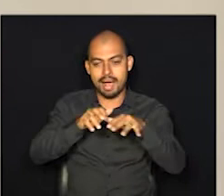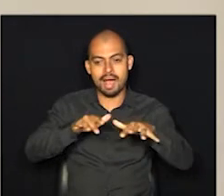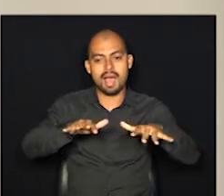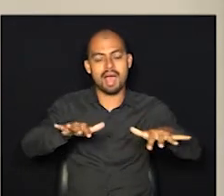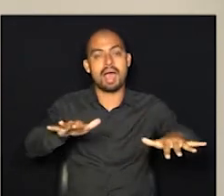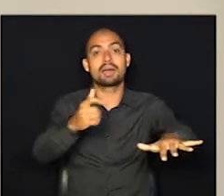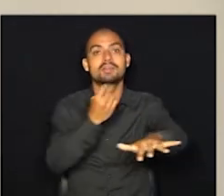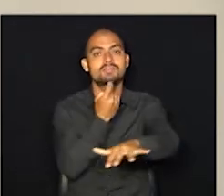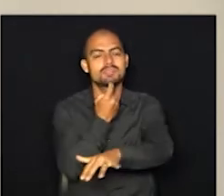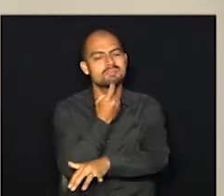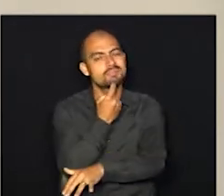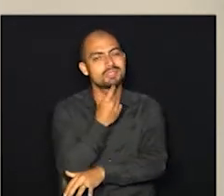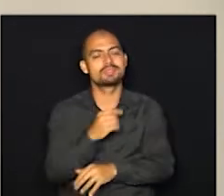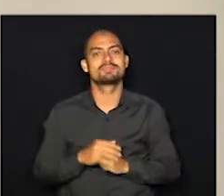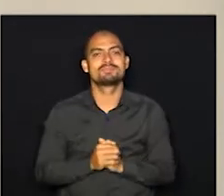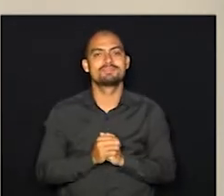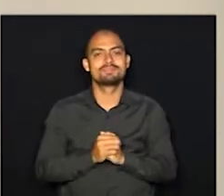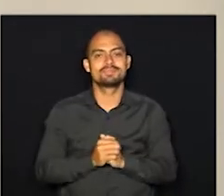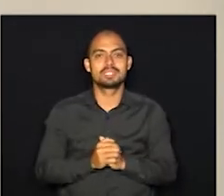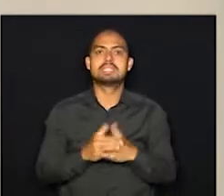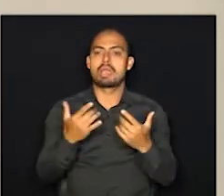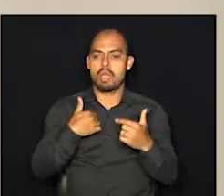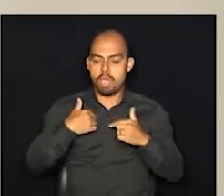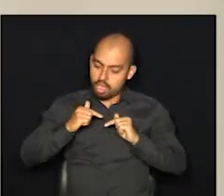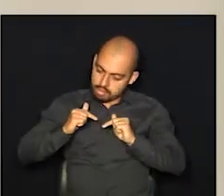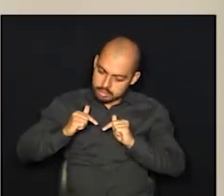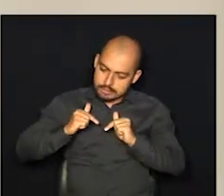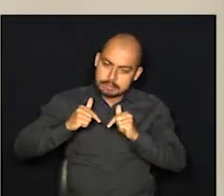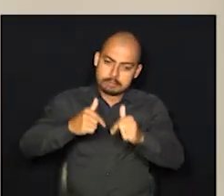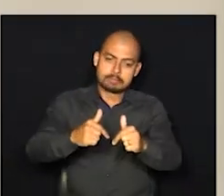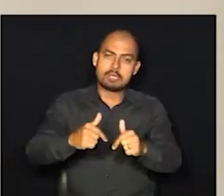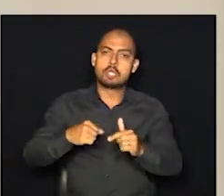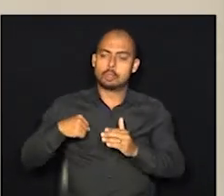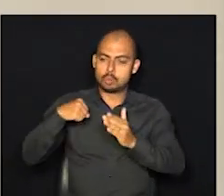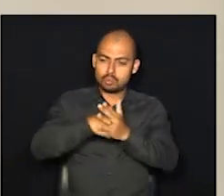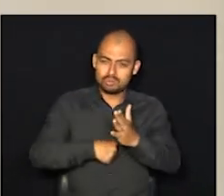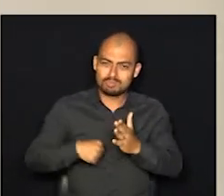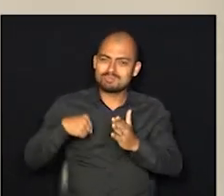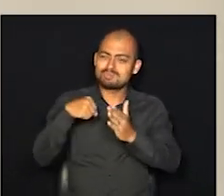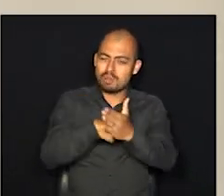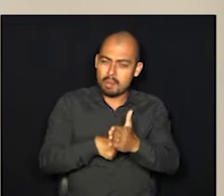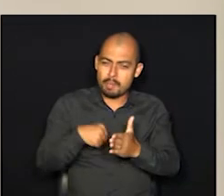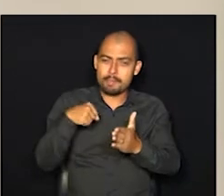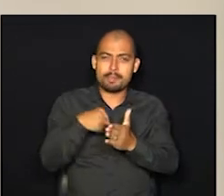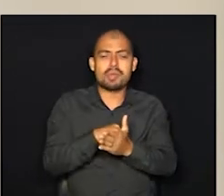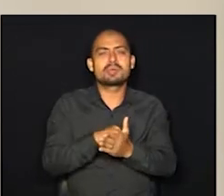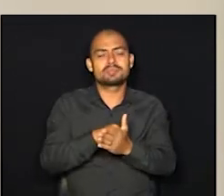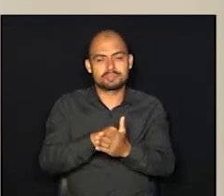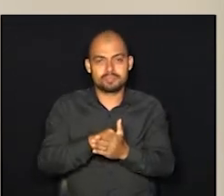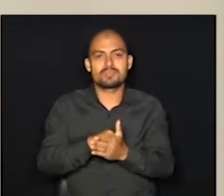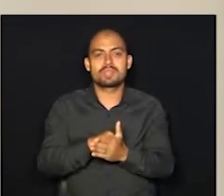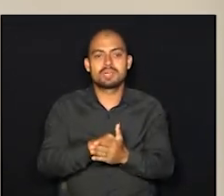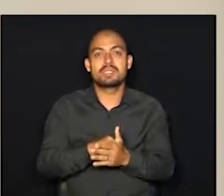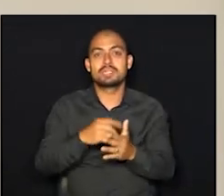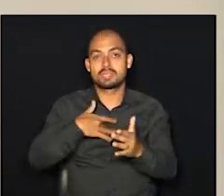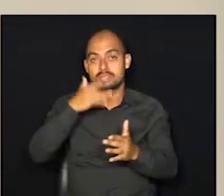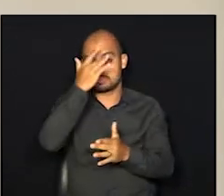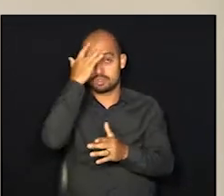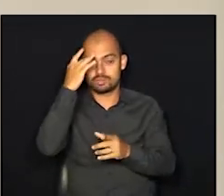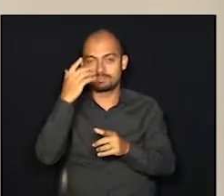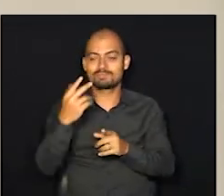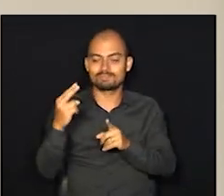Campinas inteiro, e isso foi fruto de muito trabalho, de muita luta, de muita dedicação. Foi